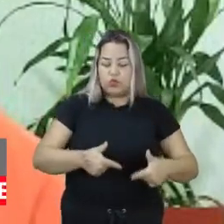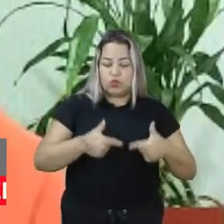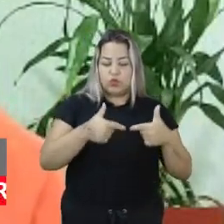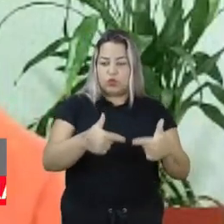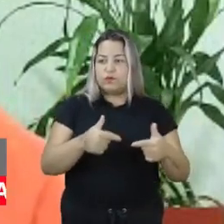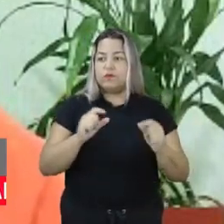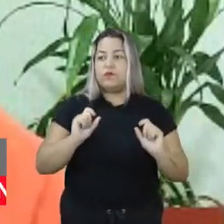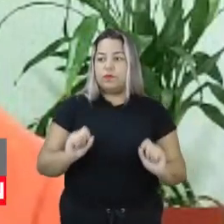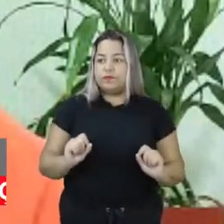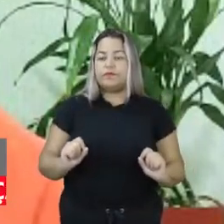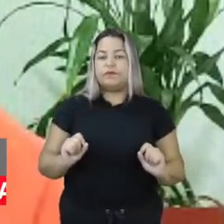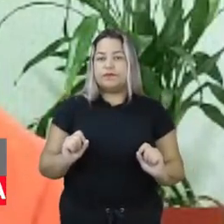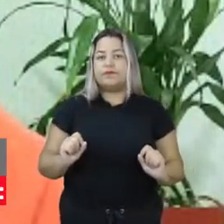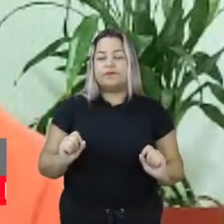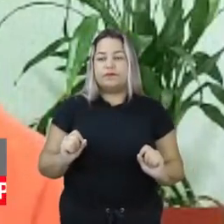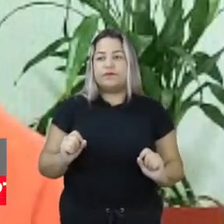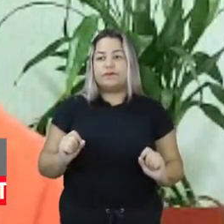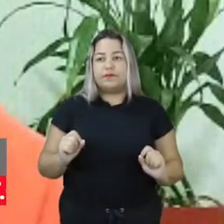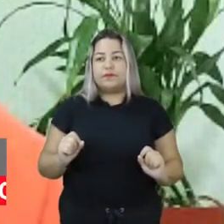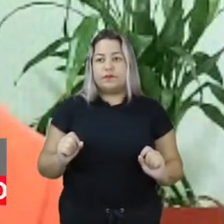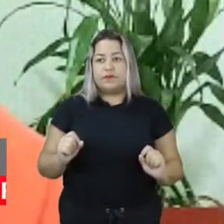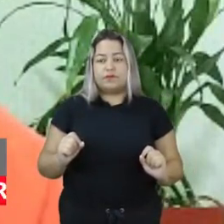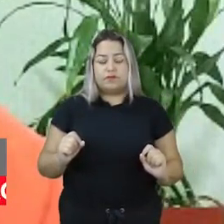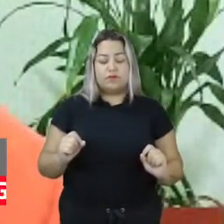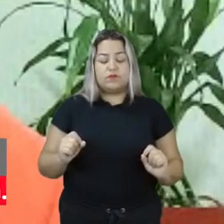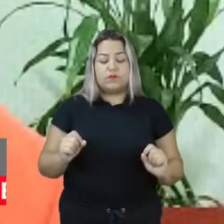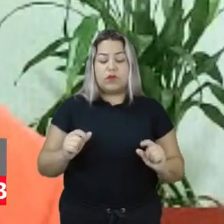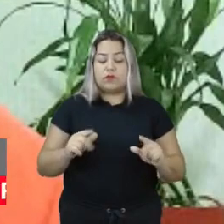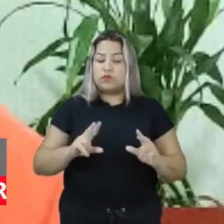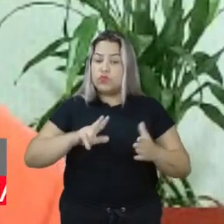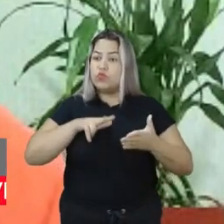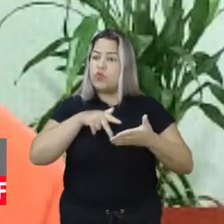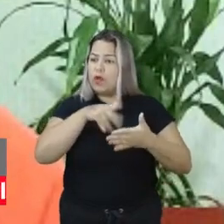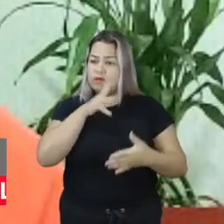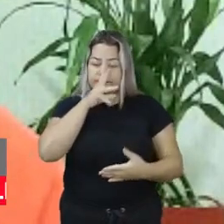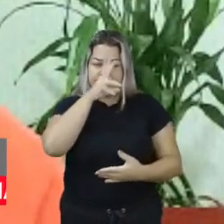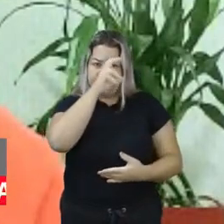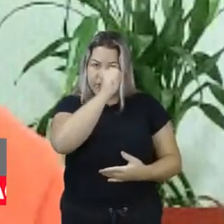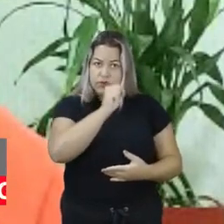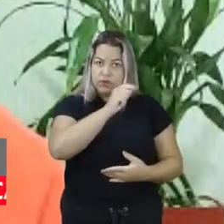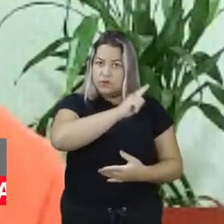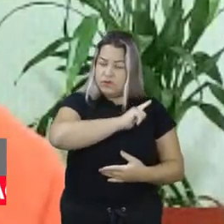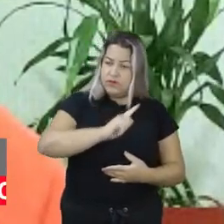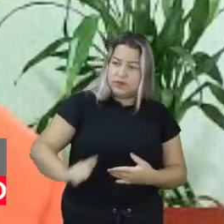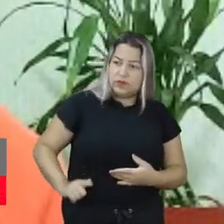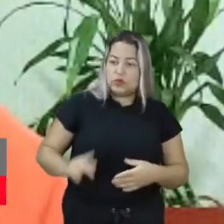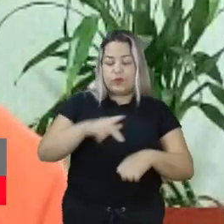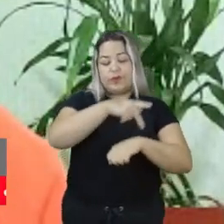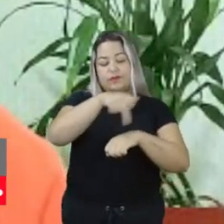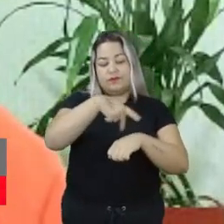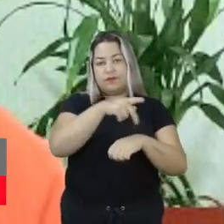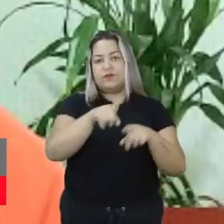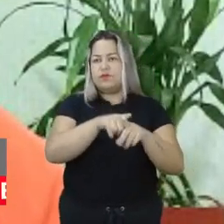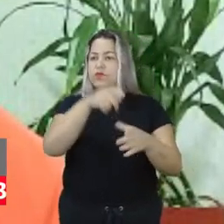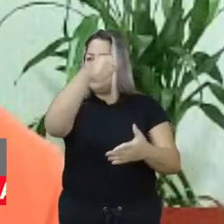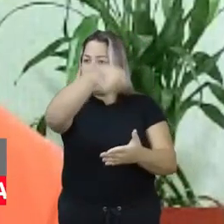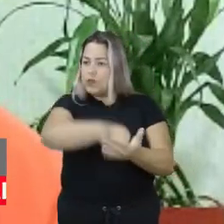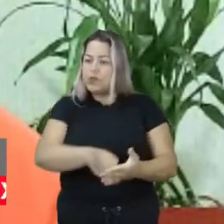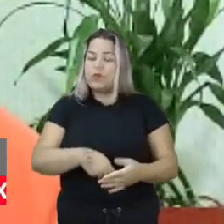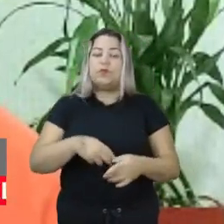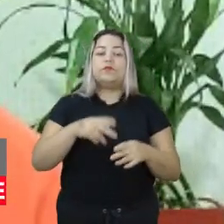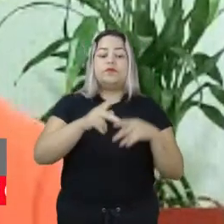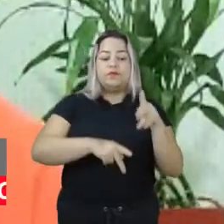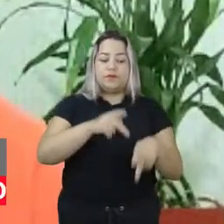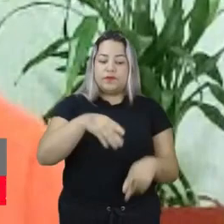ocorra. Por isso que nós estamos aí, mais uma vez, firmes e fortes, governando esse país e garantindo para o povo brasileiro a opção